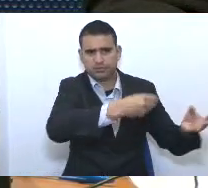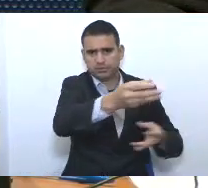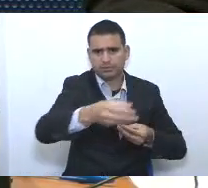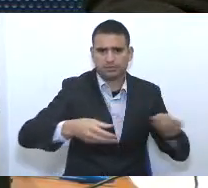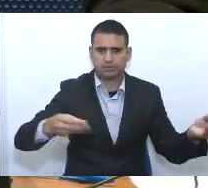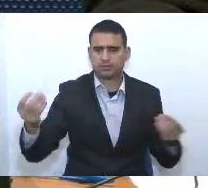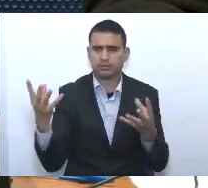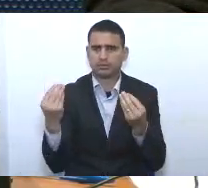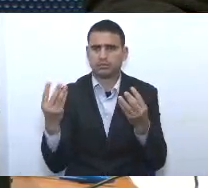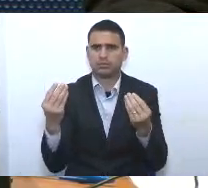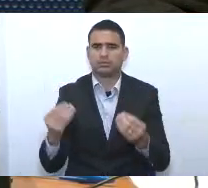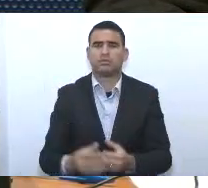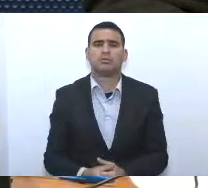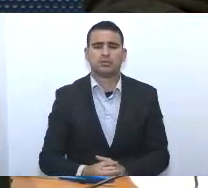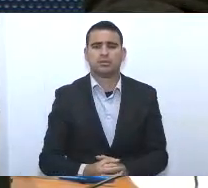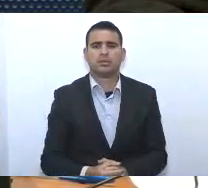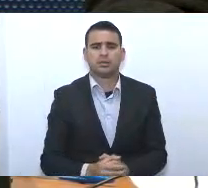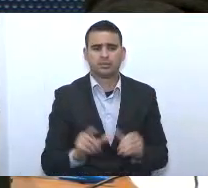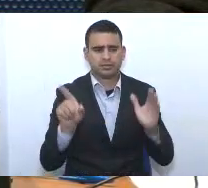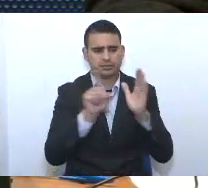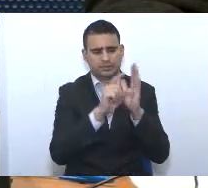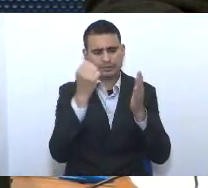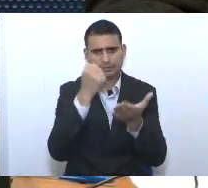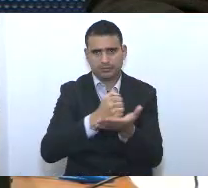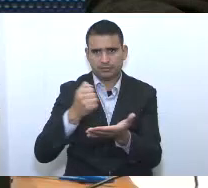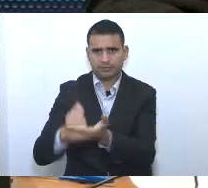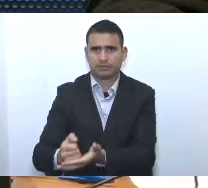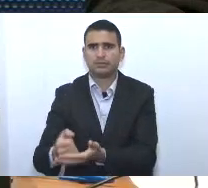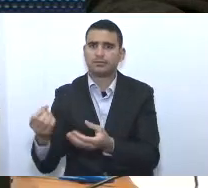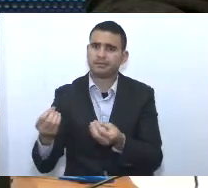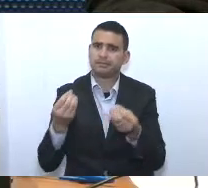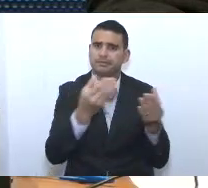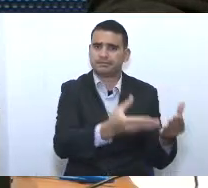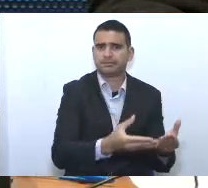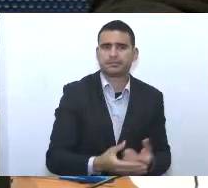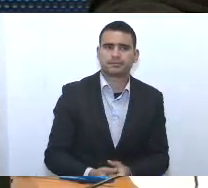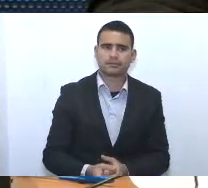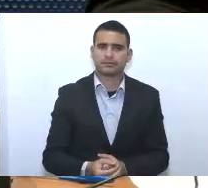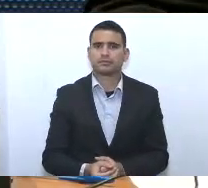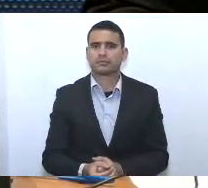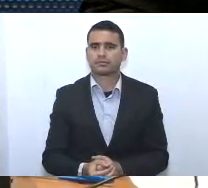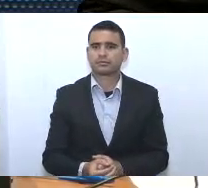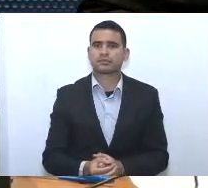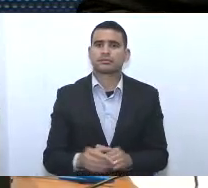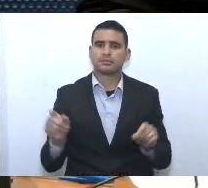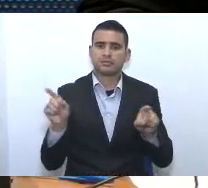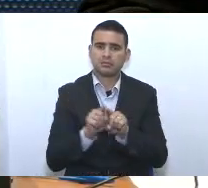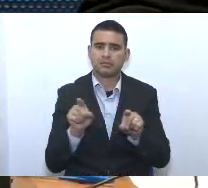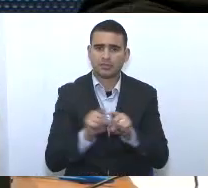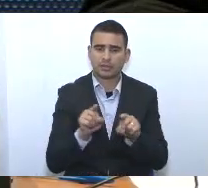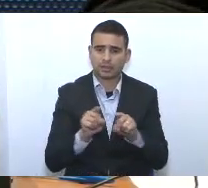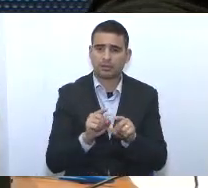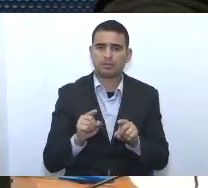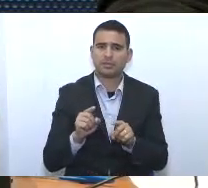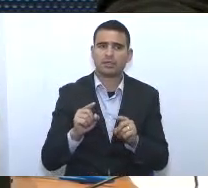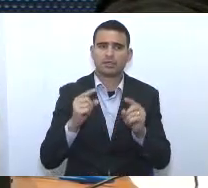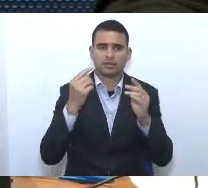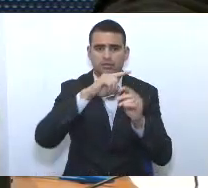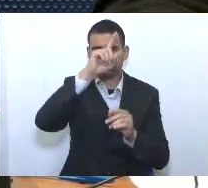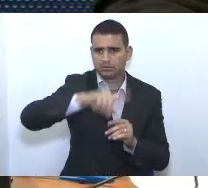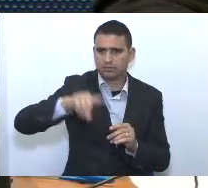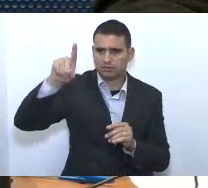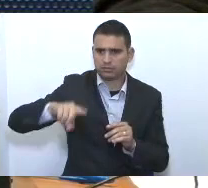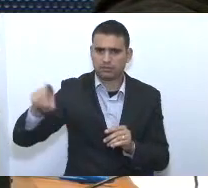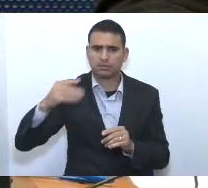25.102 peças protocolizadas só na fiscal, 8.090 ações do contencioso ao todo na